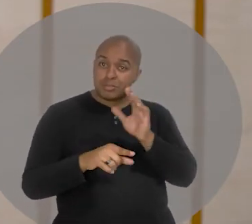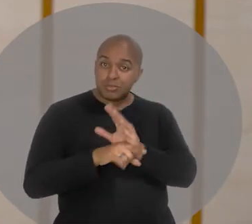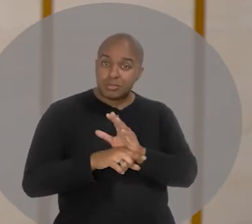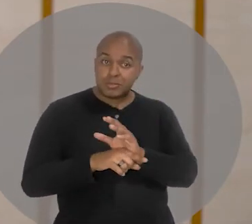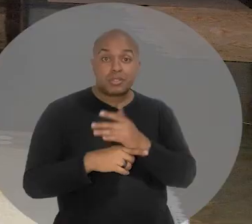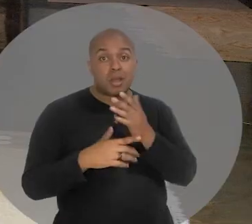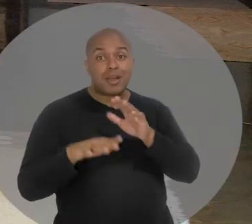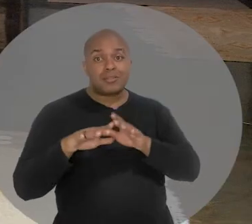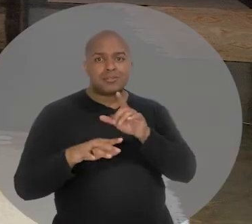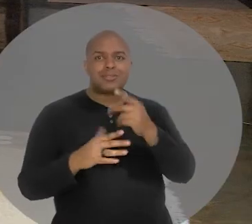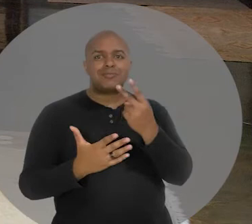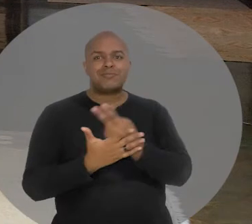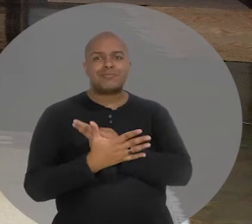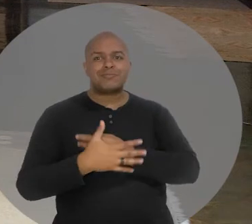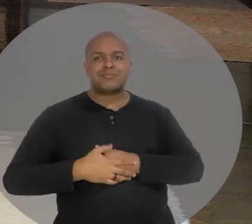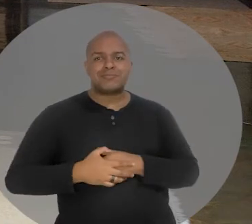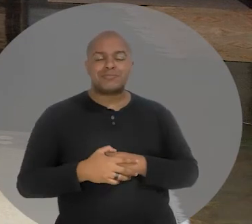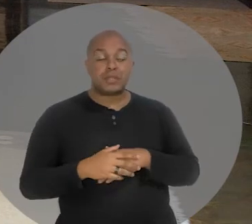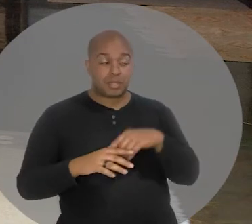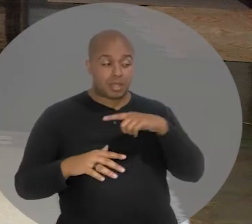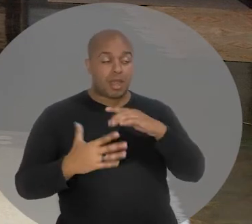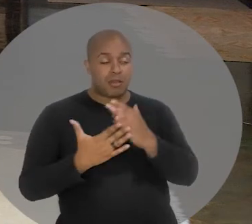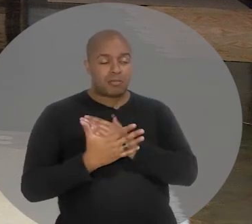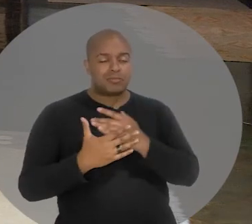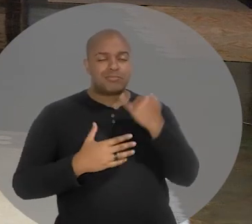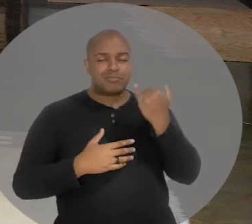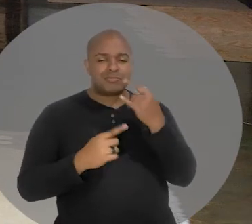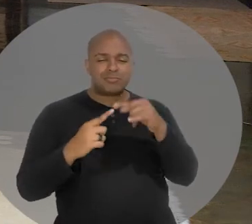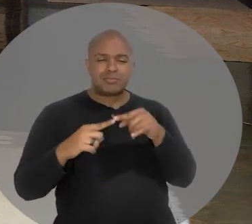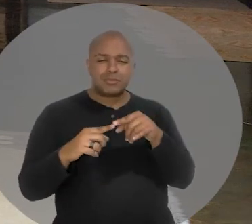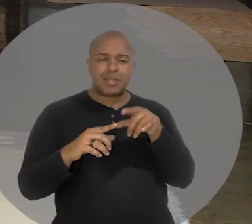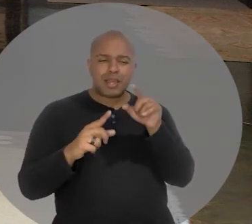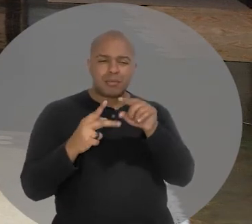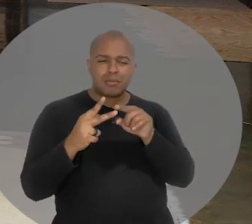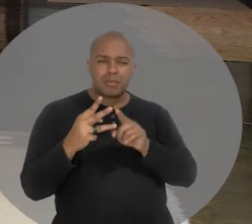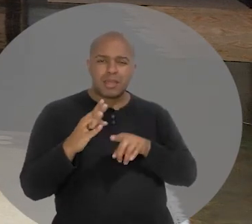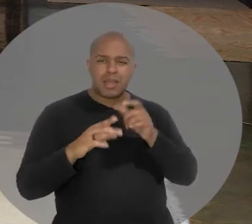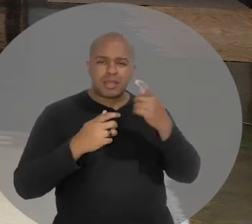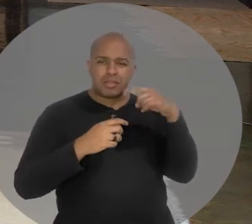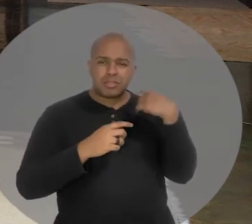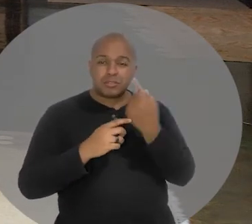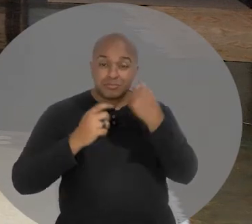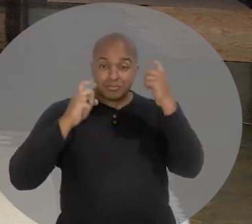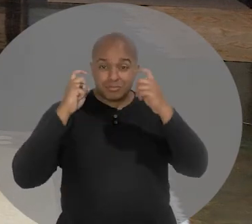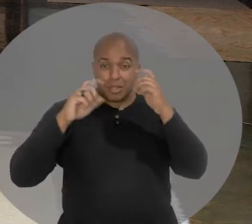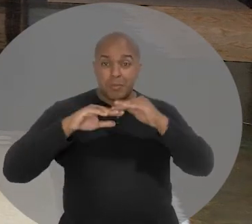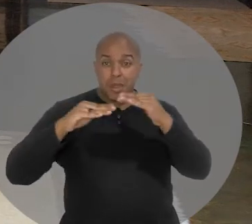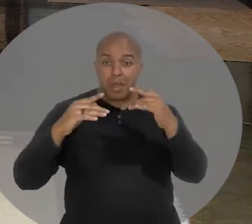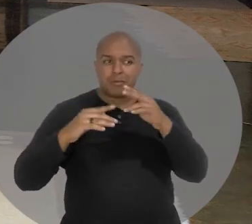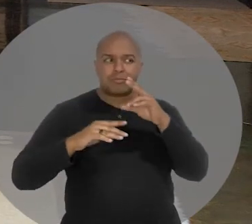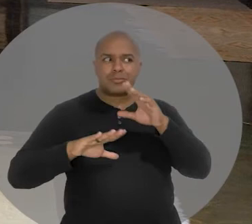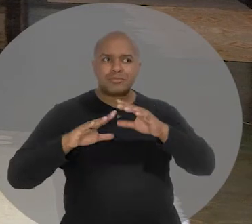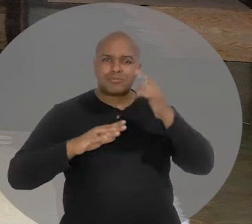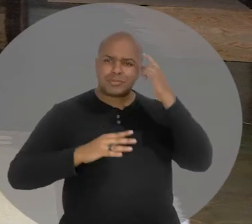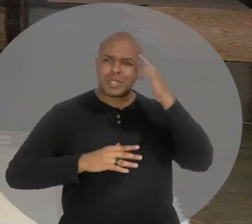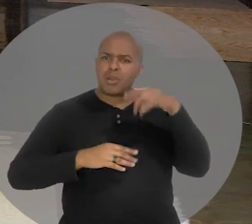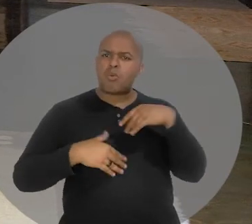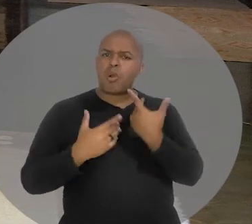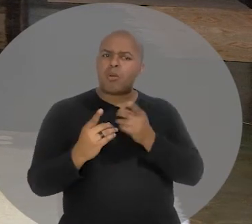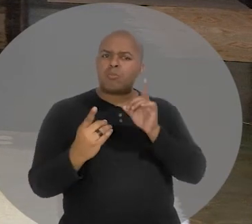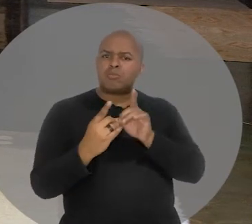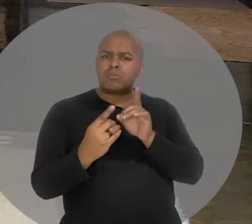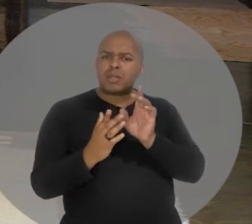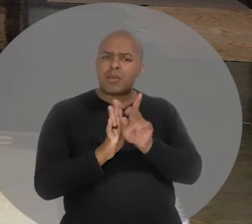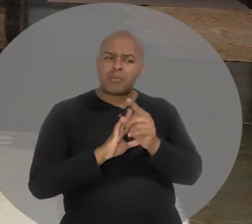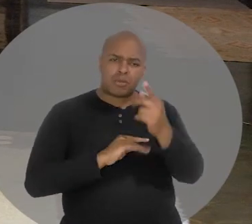você está errado. São questões que nos importam e com essas que a gente vai se preocupar. Muito mais disso do que pensar que tipo de atendimento é para uma pessoa